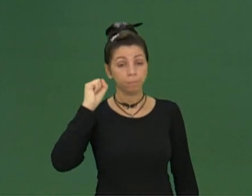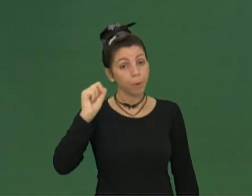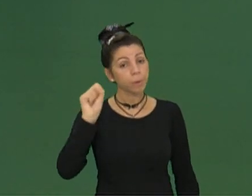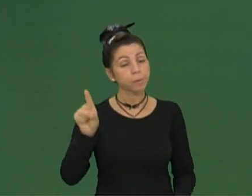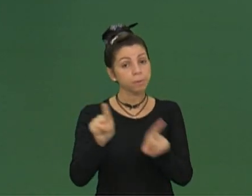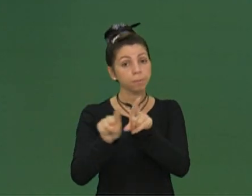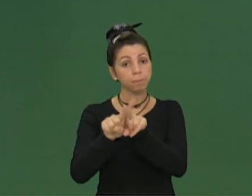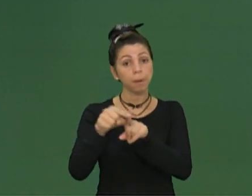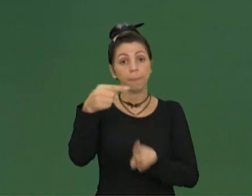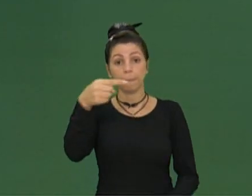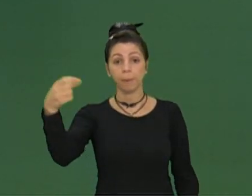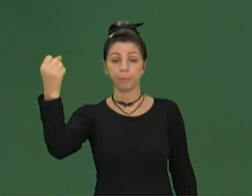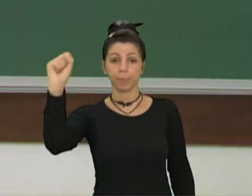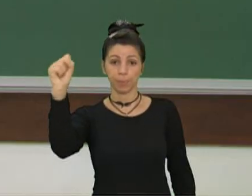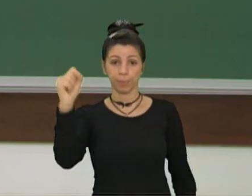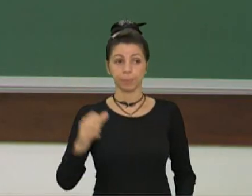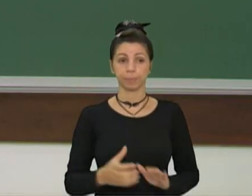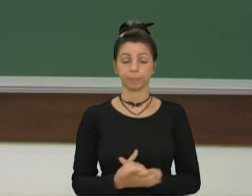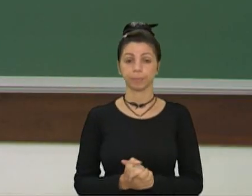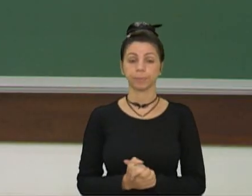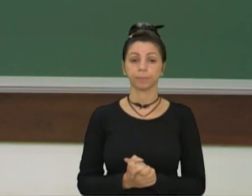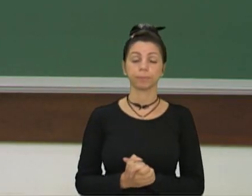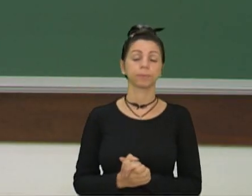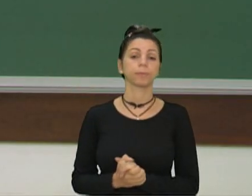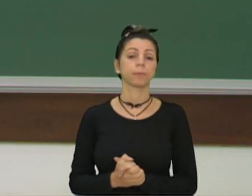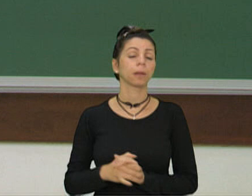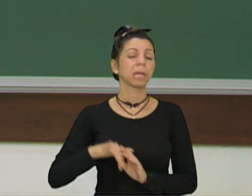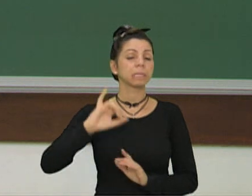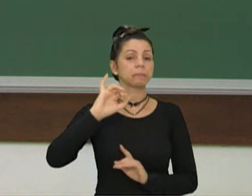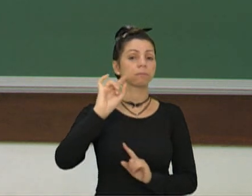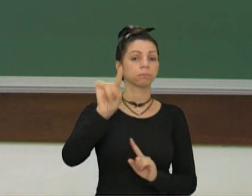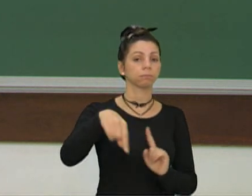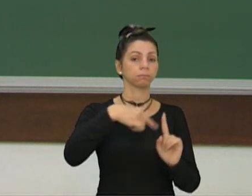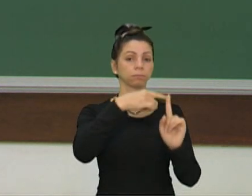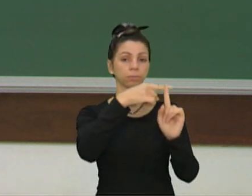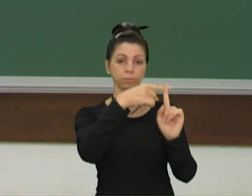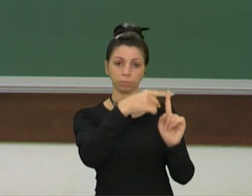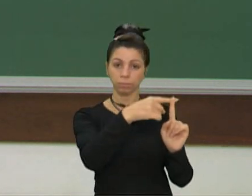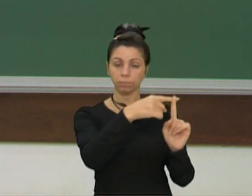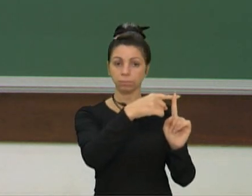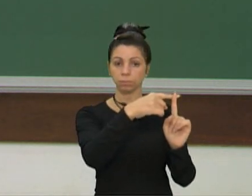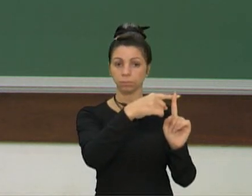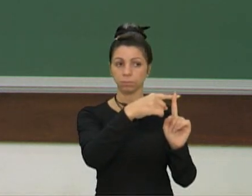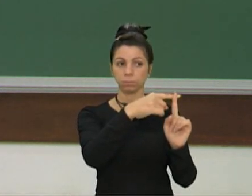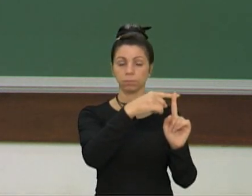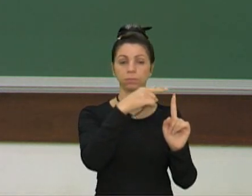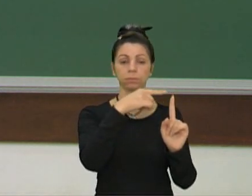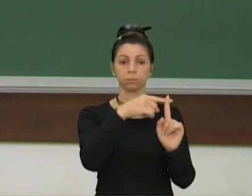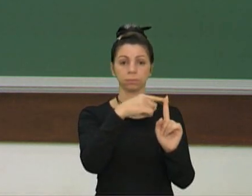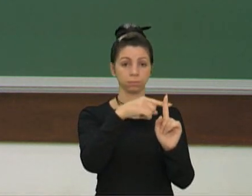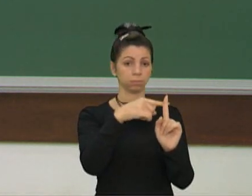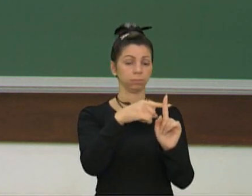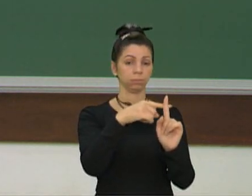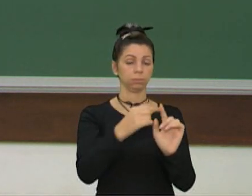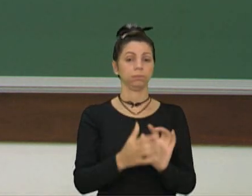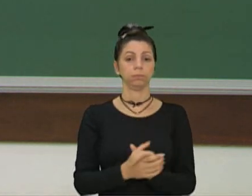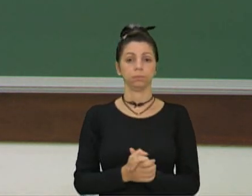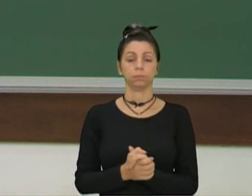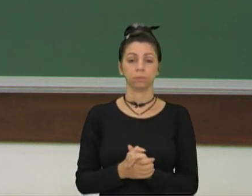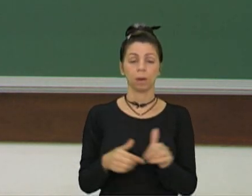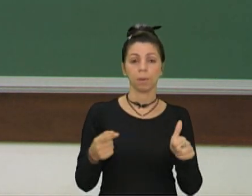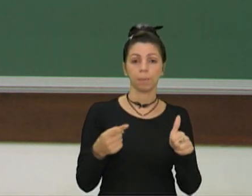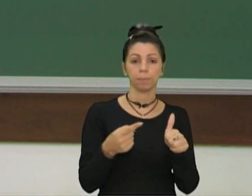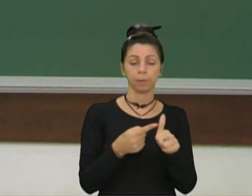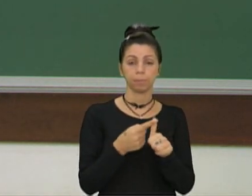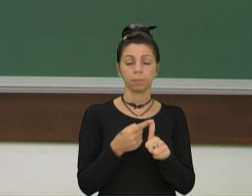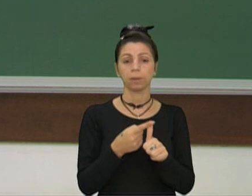analisar a primeira possibilidade, quando ele é positivo. X ao quadrado menos 4 igual a 8. Primeiro passo